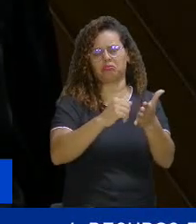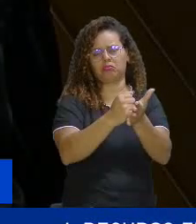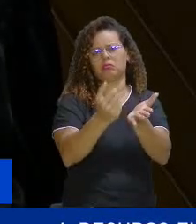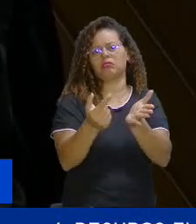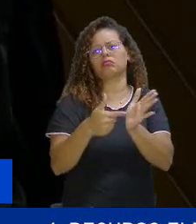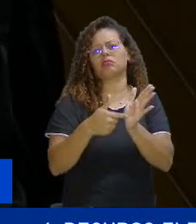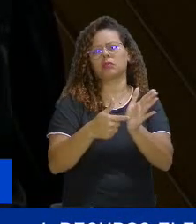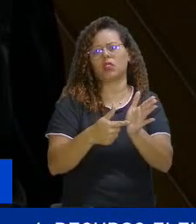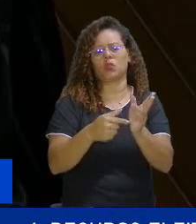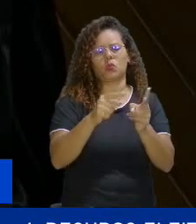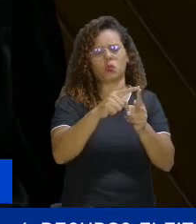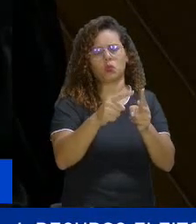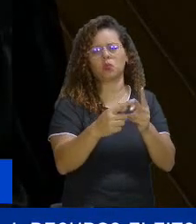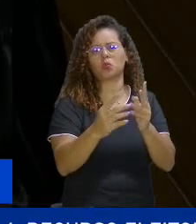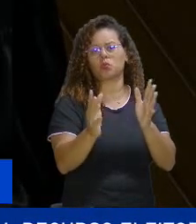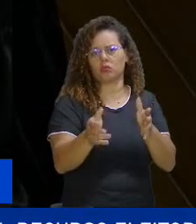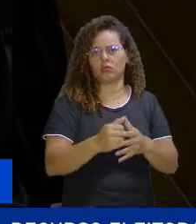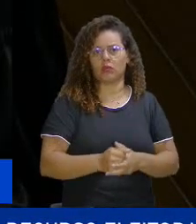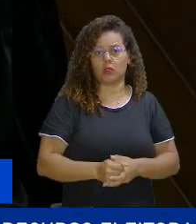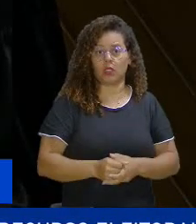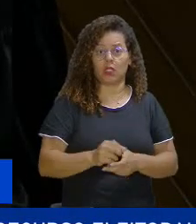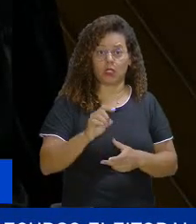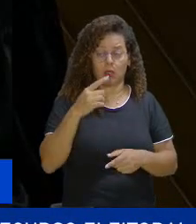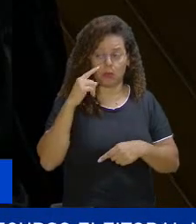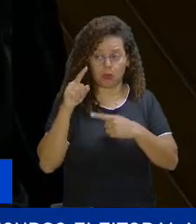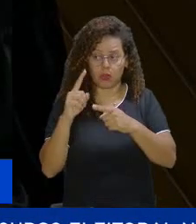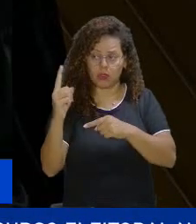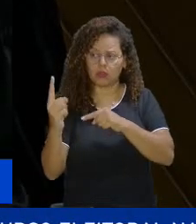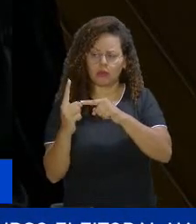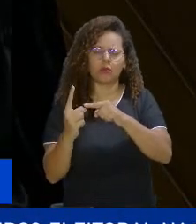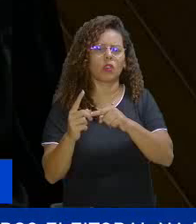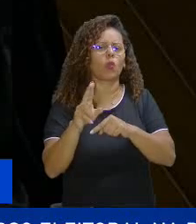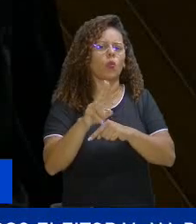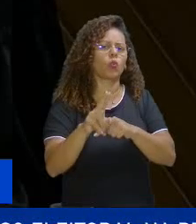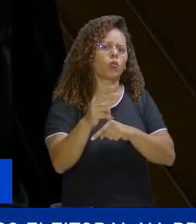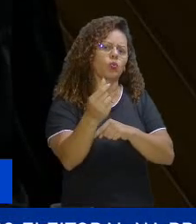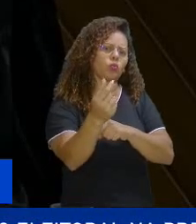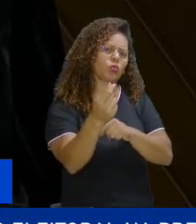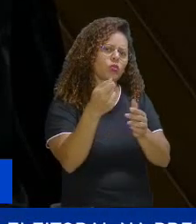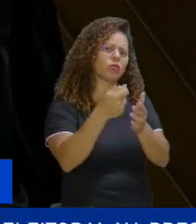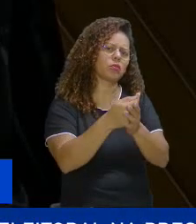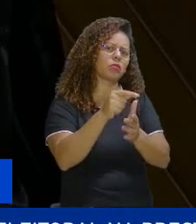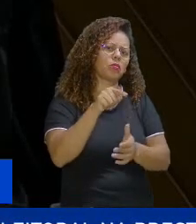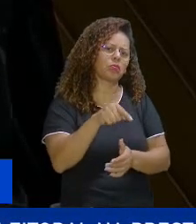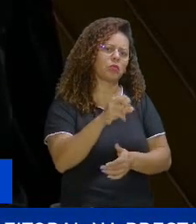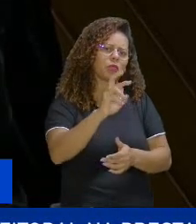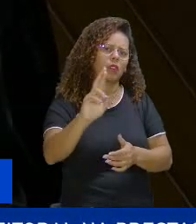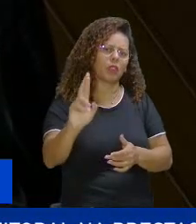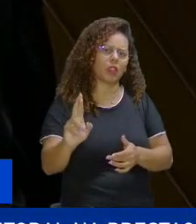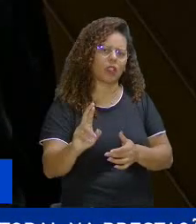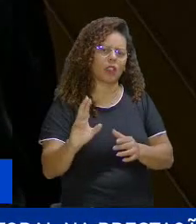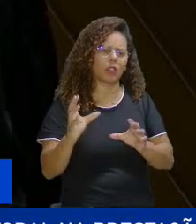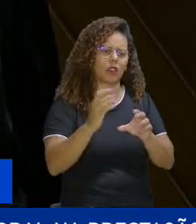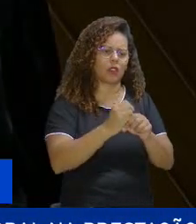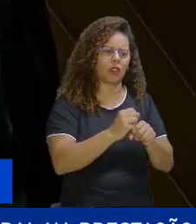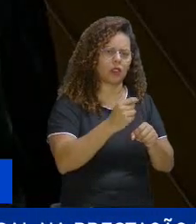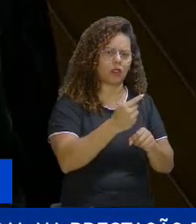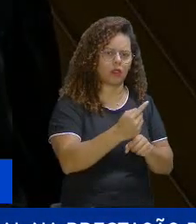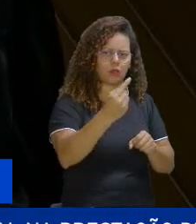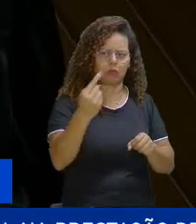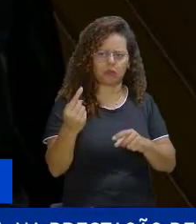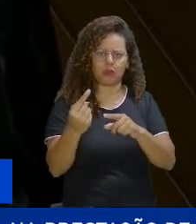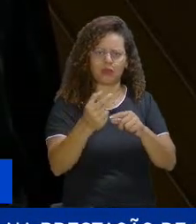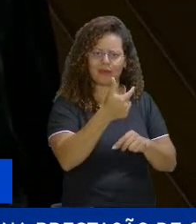analisadas. Dessa forma, verifica-se que o candidato utilizou efetivamente R$1.000 de um total de R$10.000